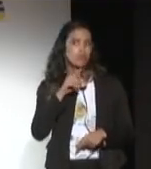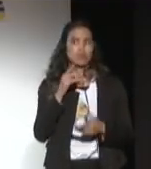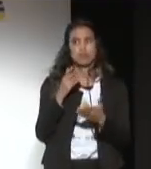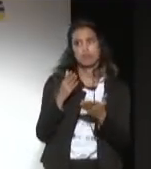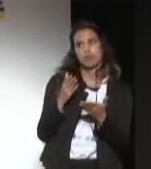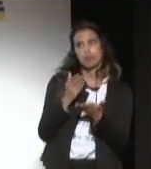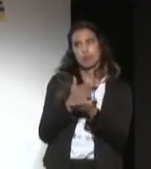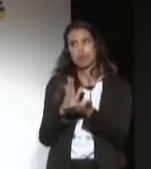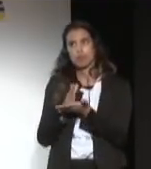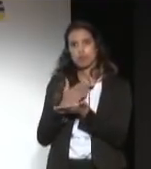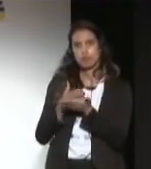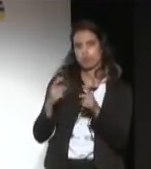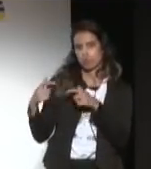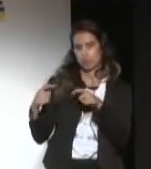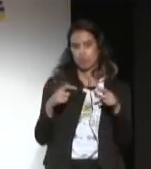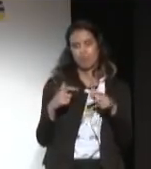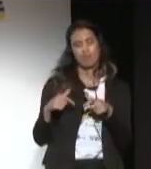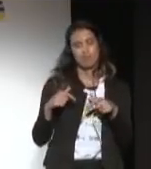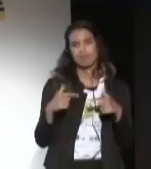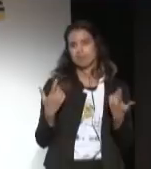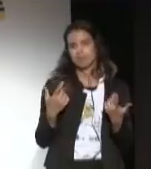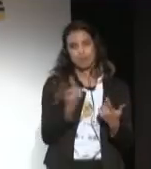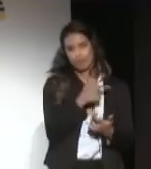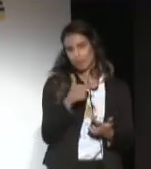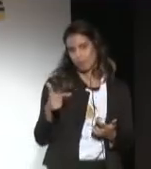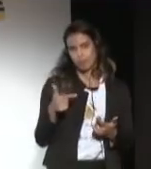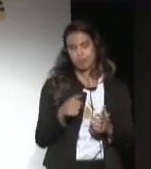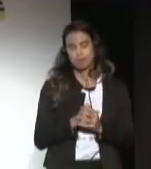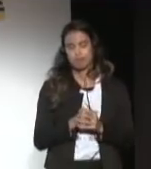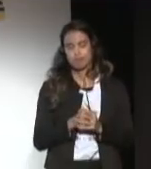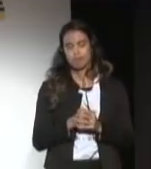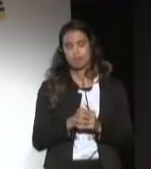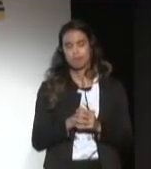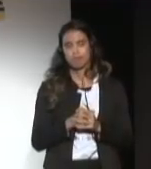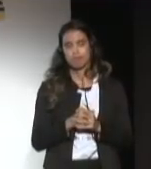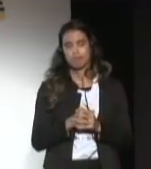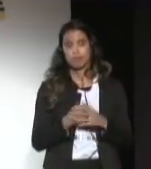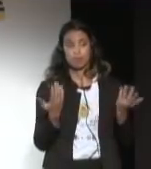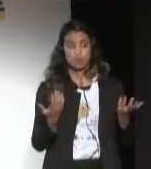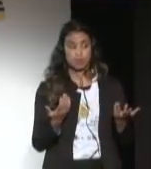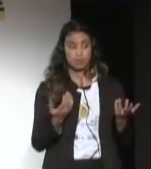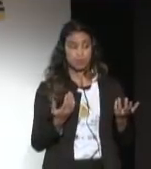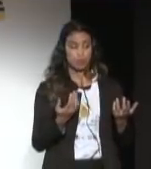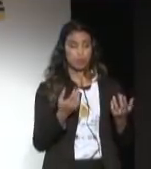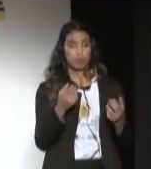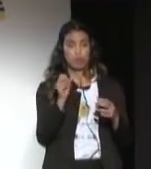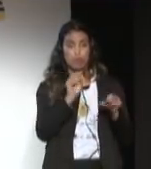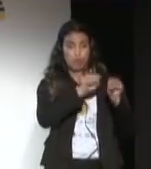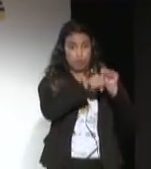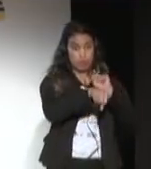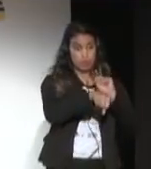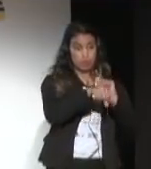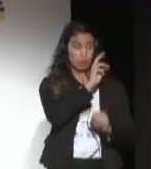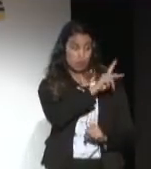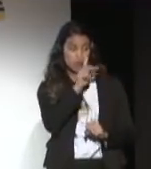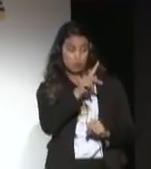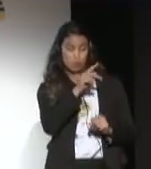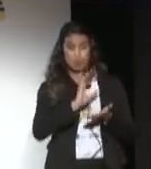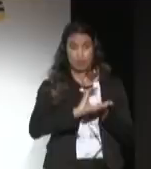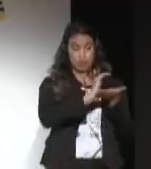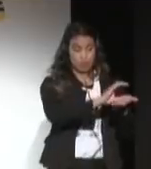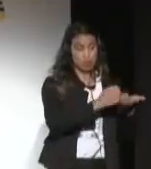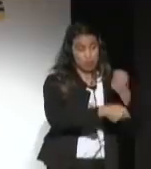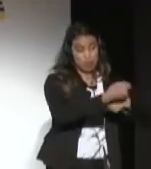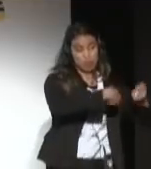algumas partes dos nossos países também enfrentam. Não faz sentido investir muito na formação dos professores se a rotatividade é alta,